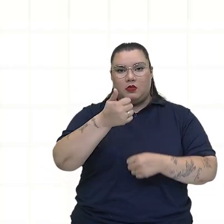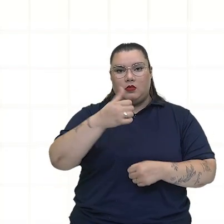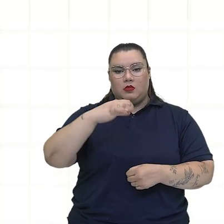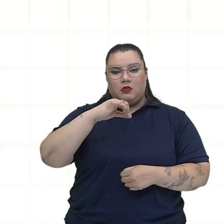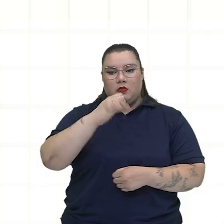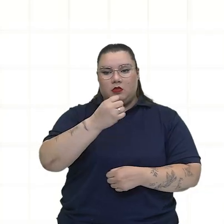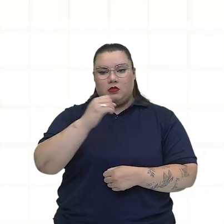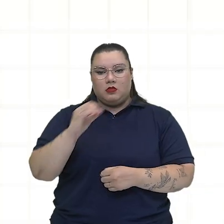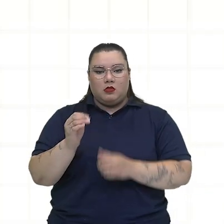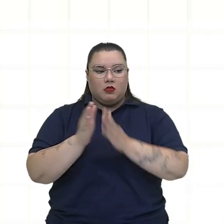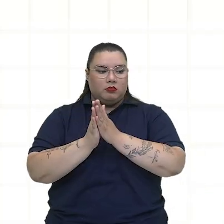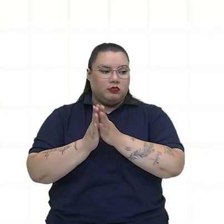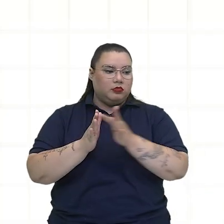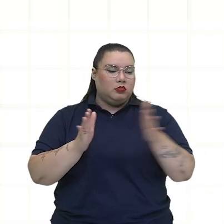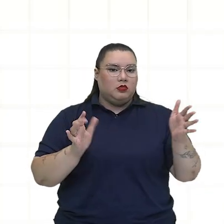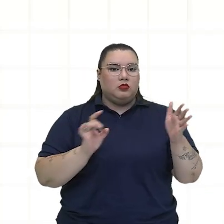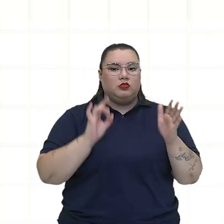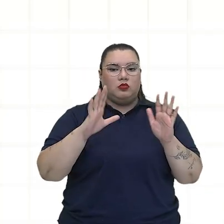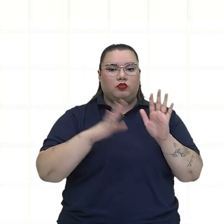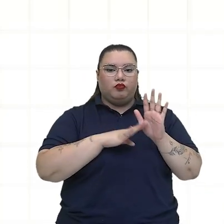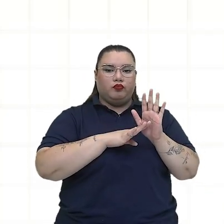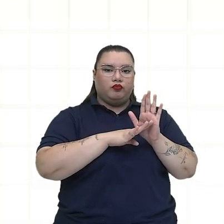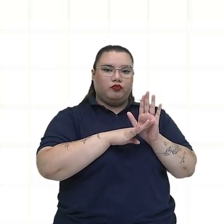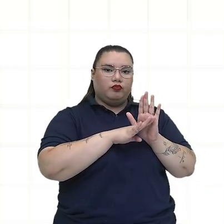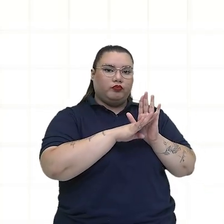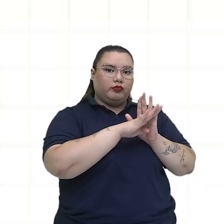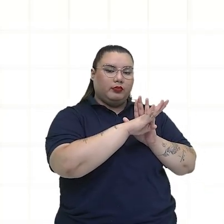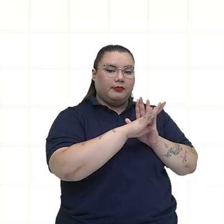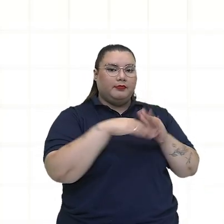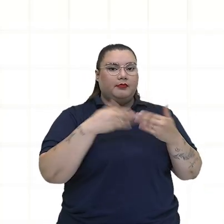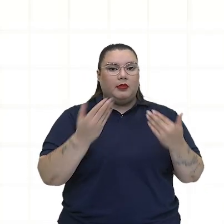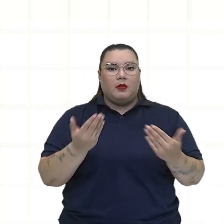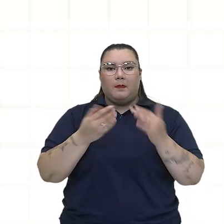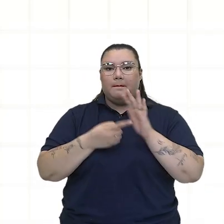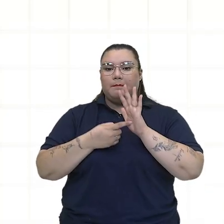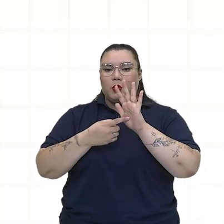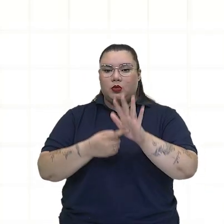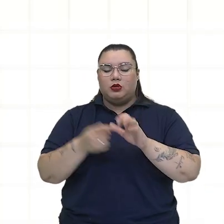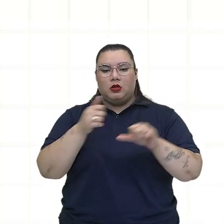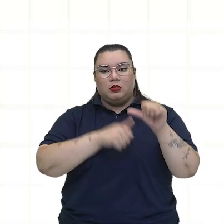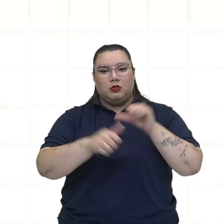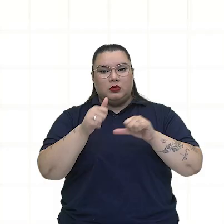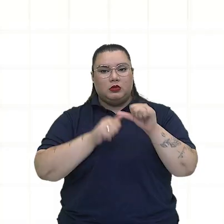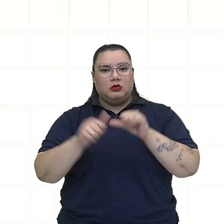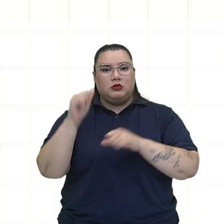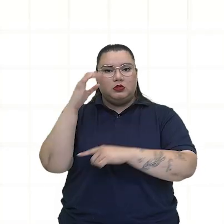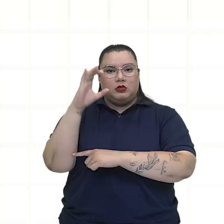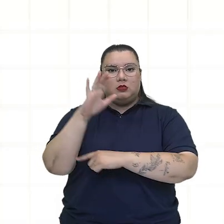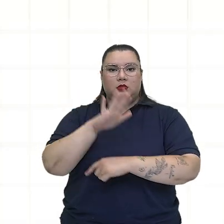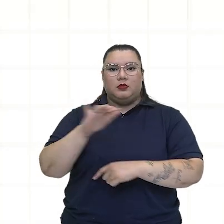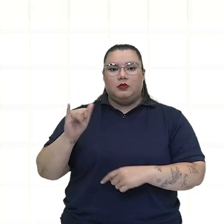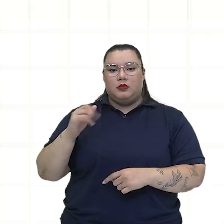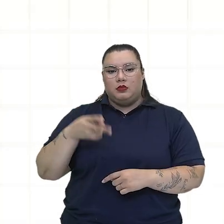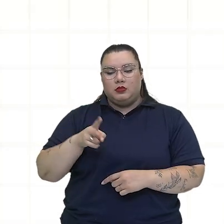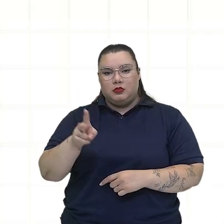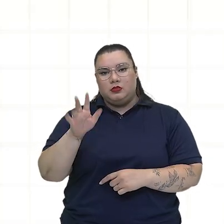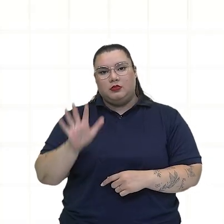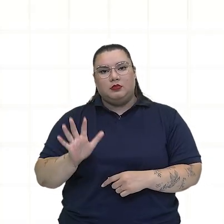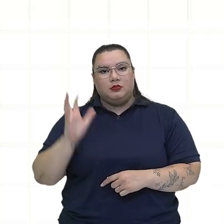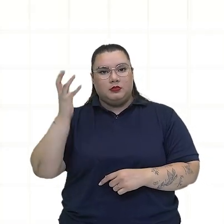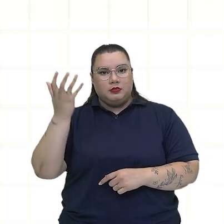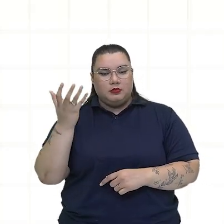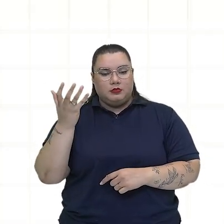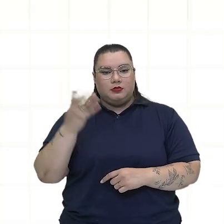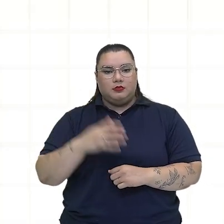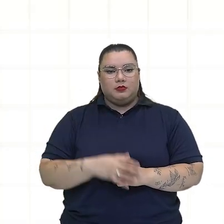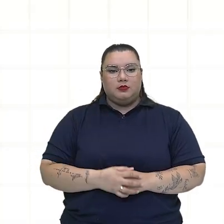1980, então, as temperaturas só vêm aumentando. E isso mostra que as mudanças climáticas vão continuar